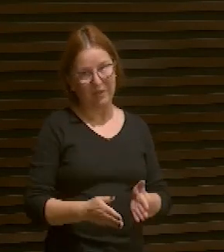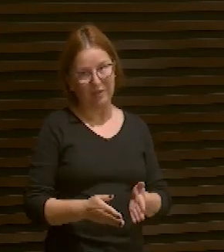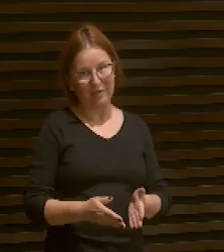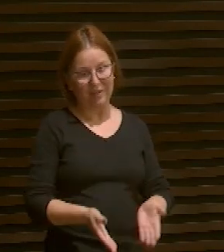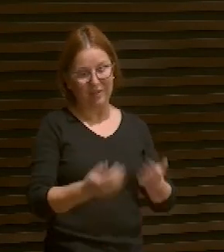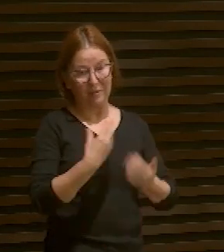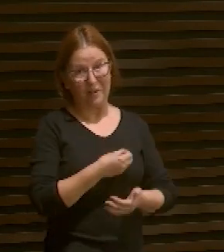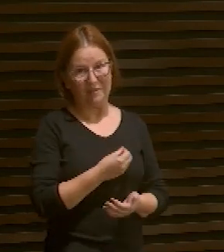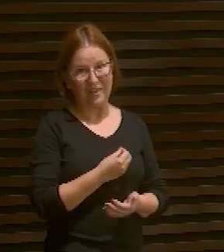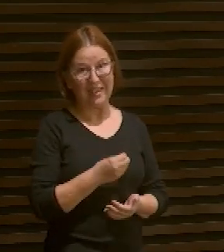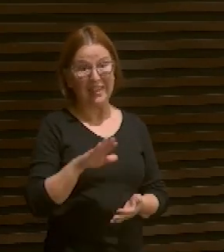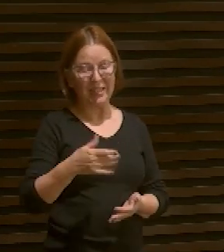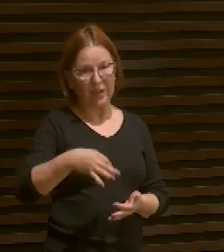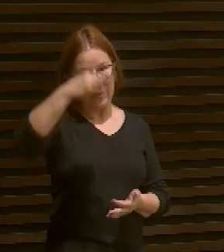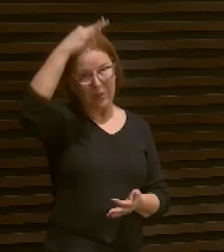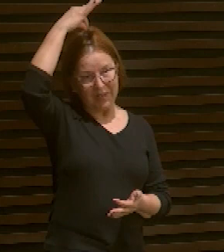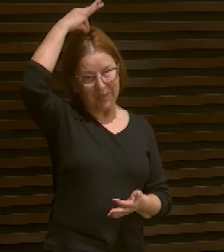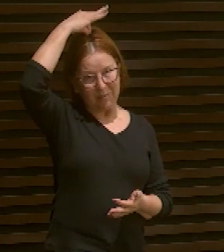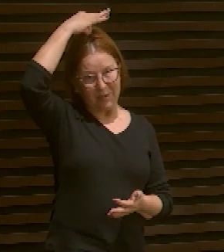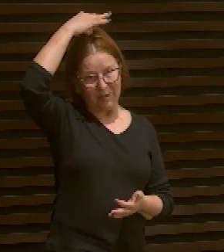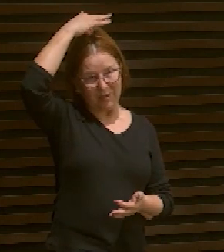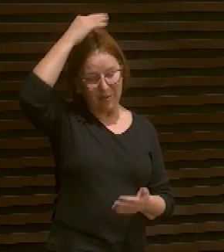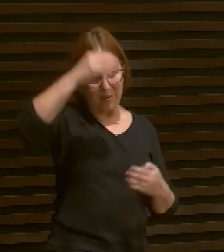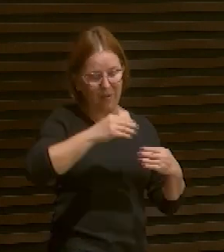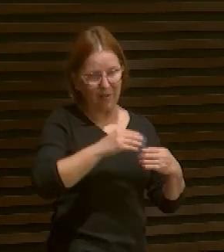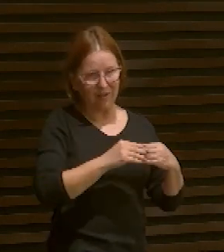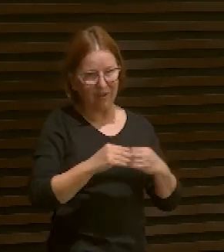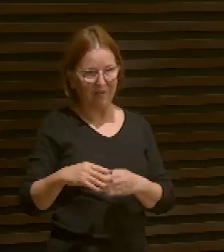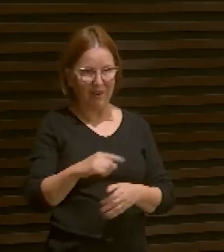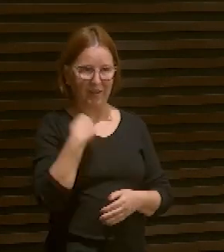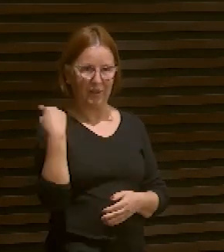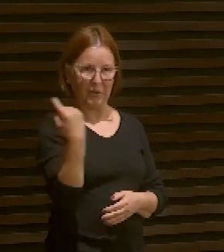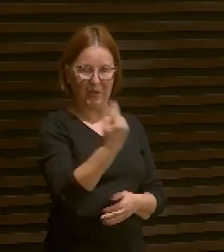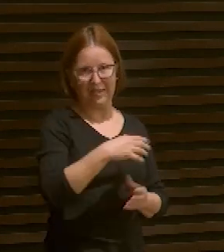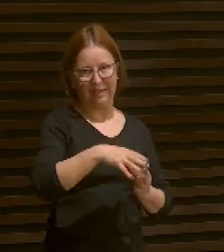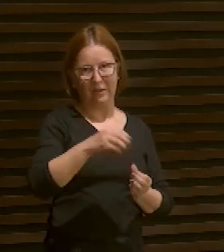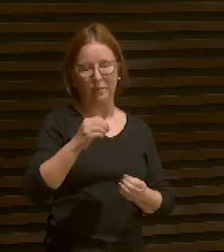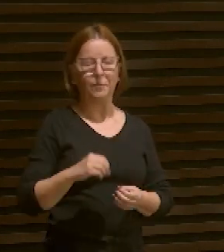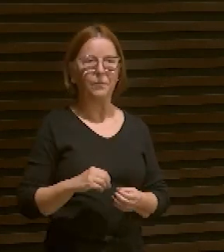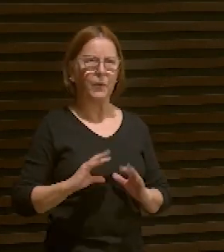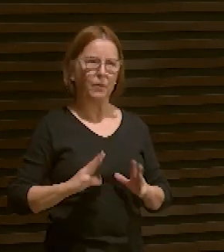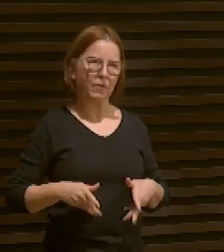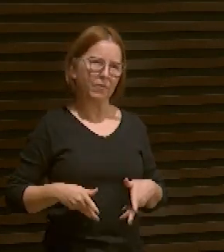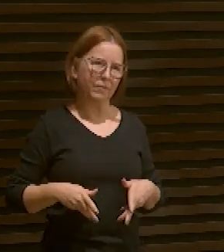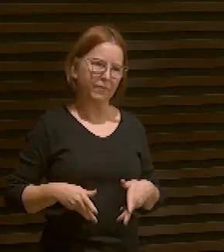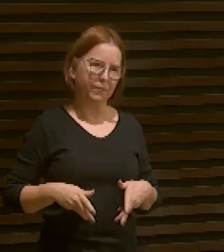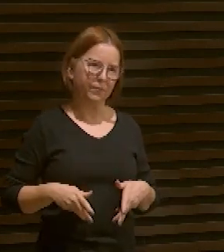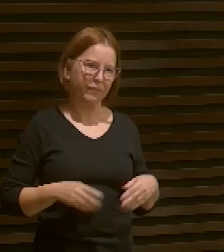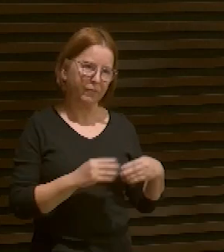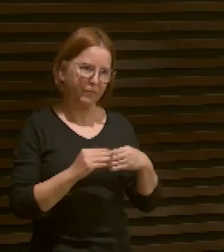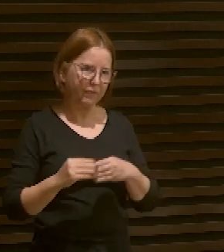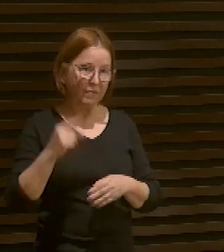vida, então é o Espírito que começa a governar a nossa alma. O corpo governa